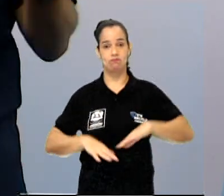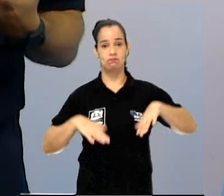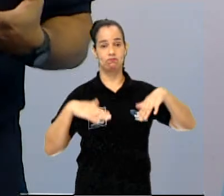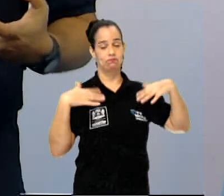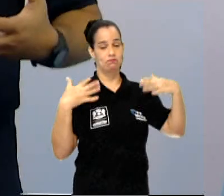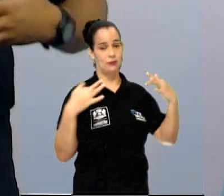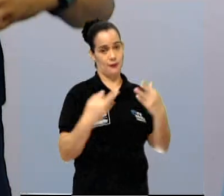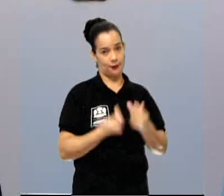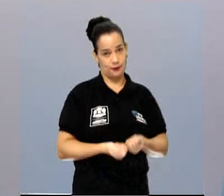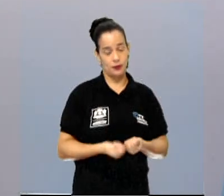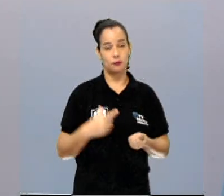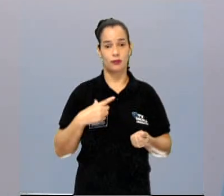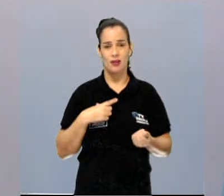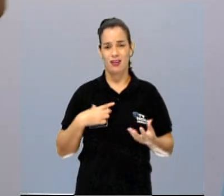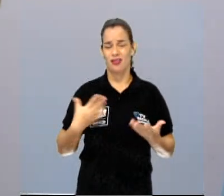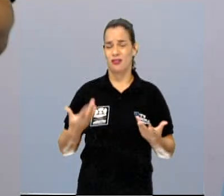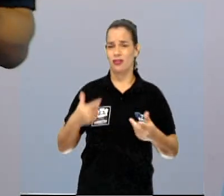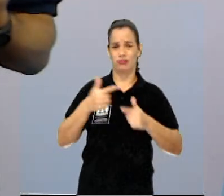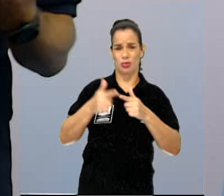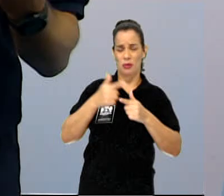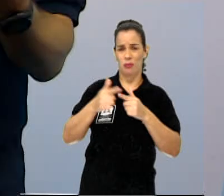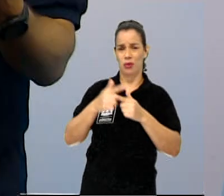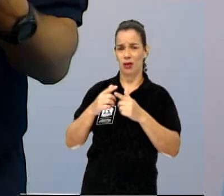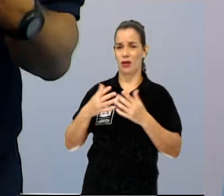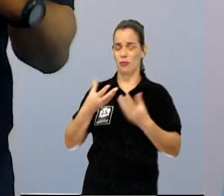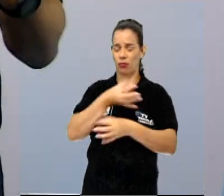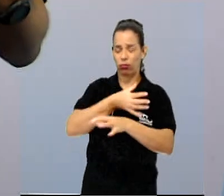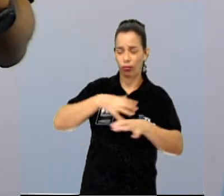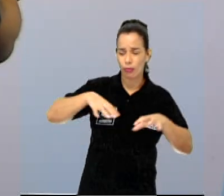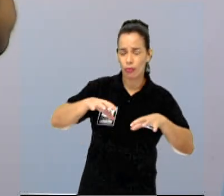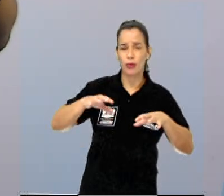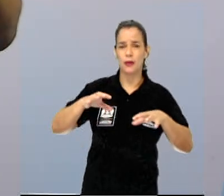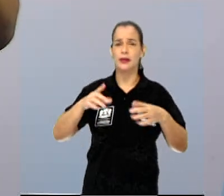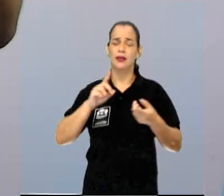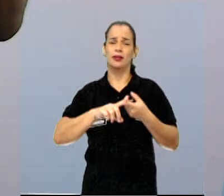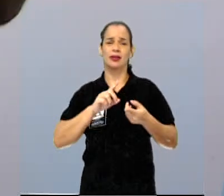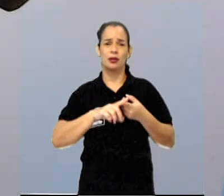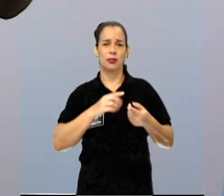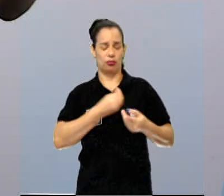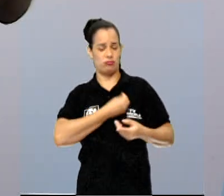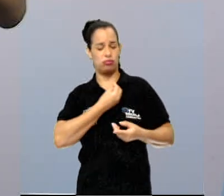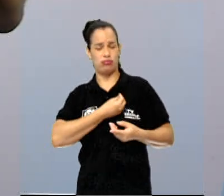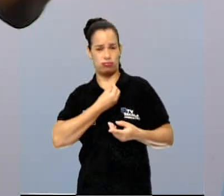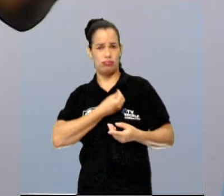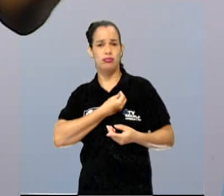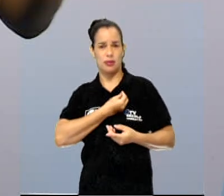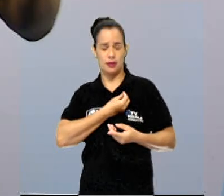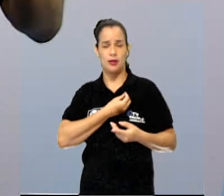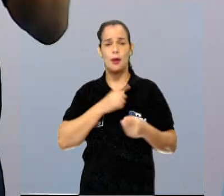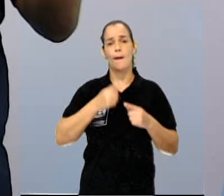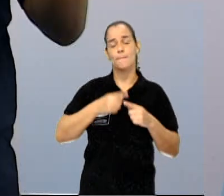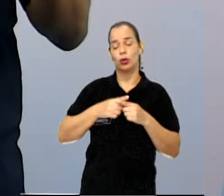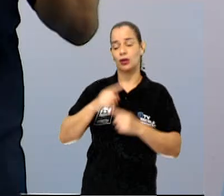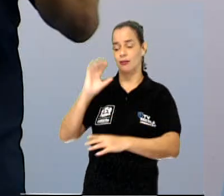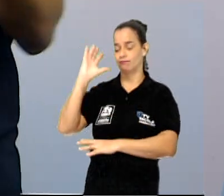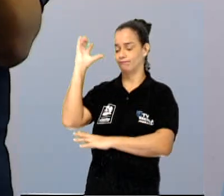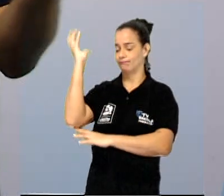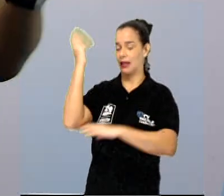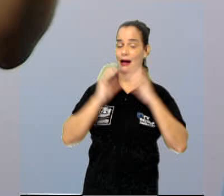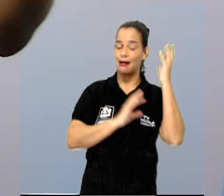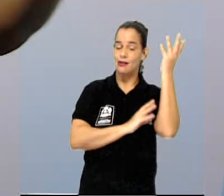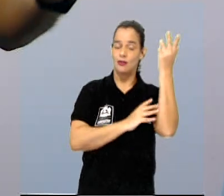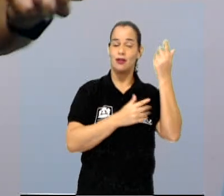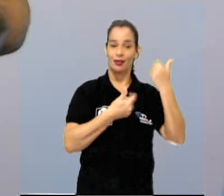causando desequilíbrio climático, destruição da biota dos seres vivos, já que essas florestas, obviamente, elas fazem parte da